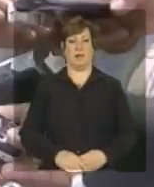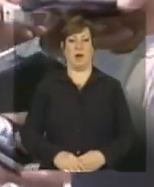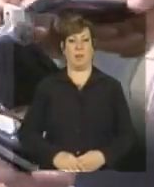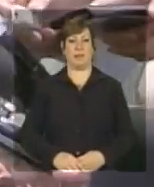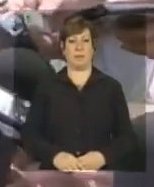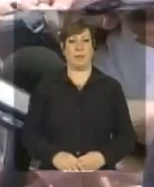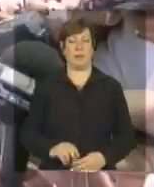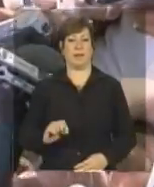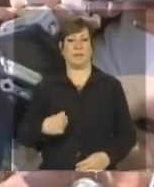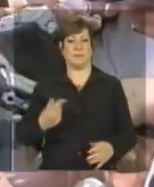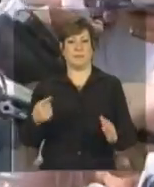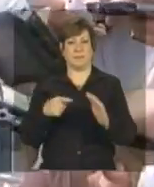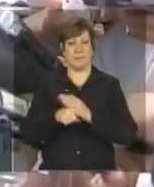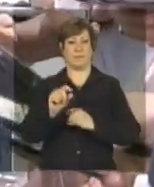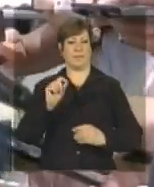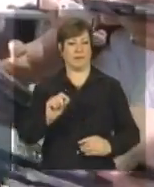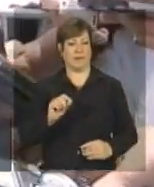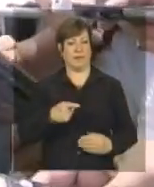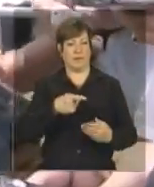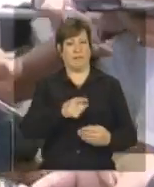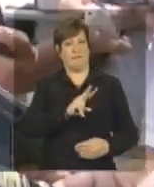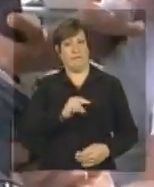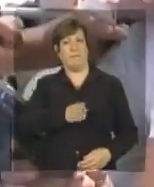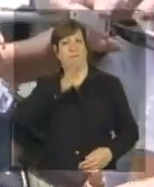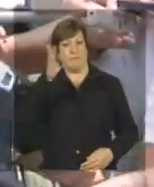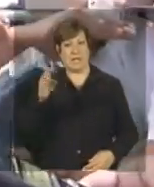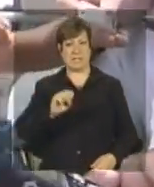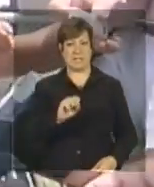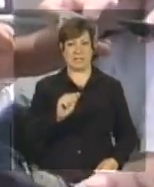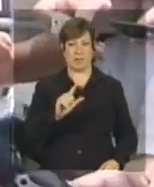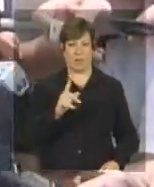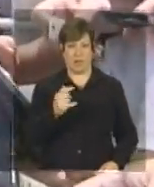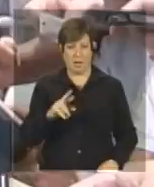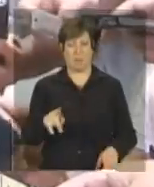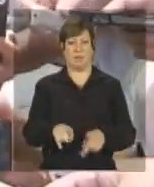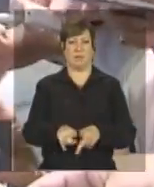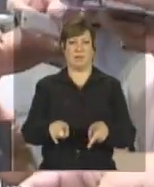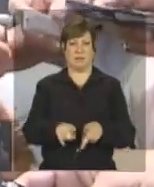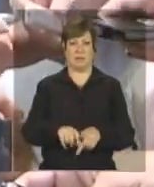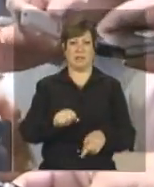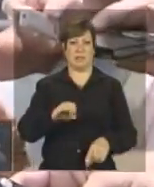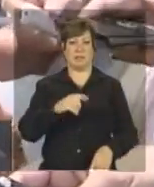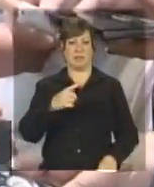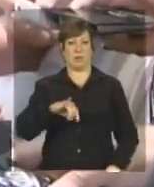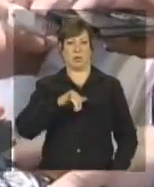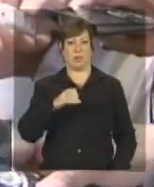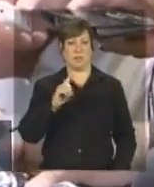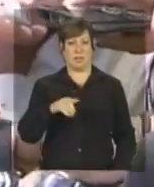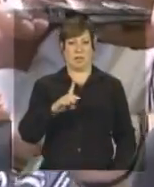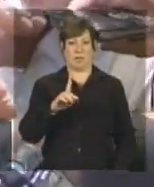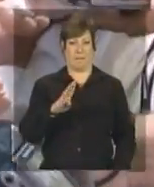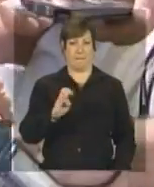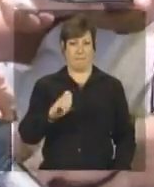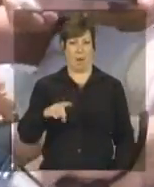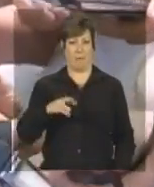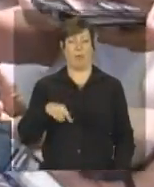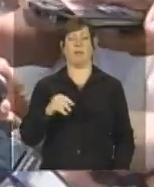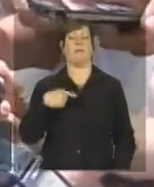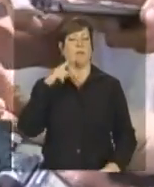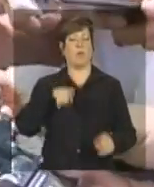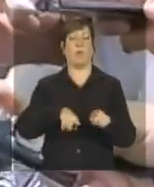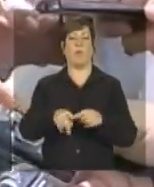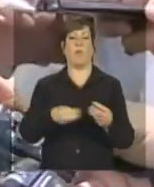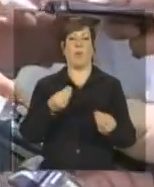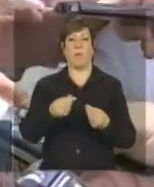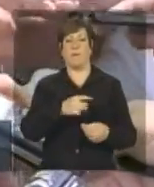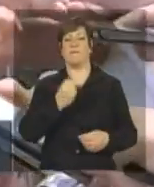vai a Salgueiro, provavelmente também a São José do Belmonte. Vem de uma agenda bem intensa. O que é que a senhora já pode avaliar dessa viagem? Olha,